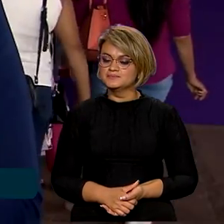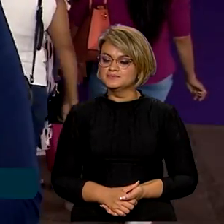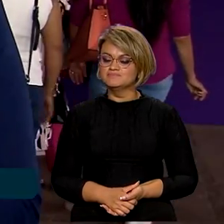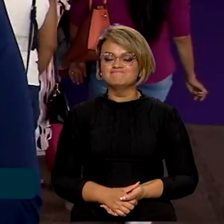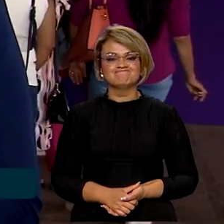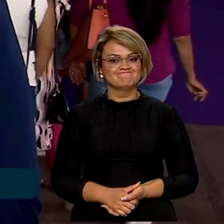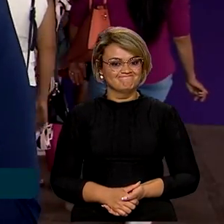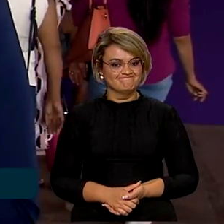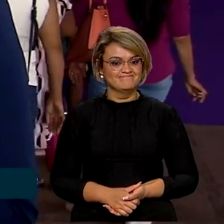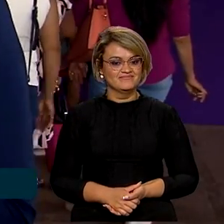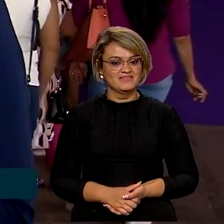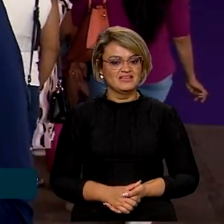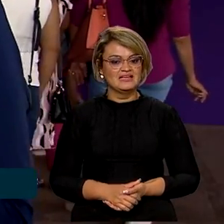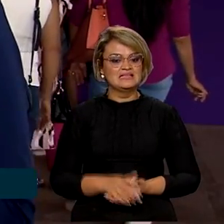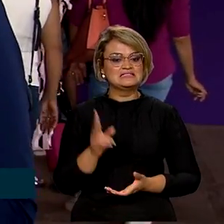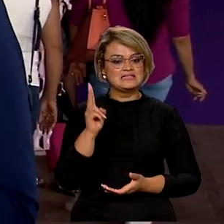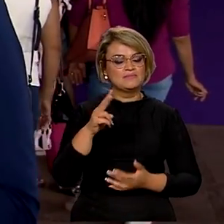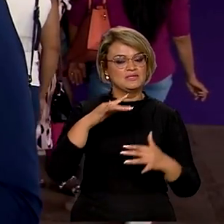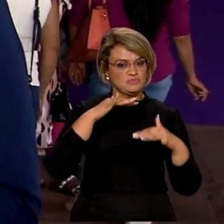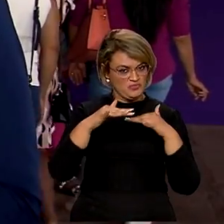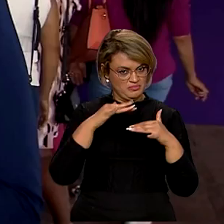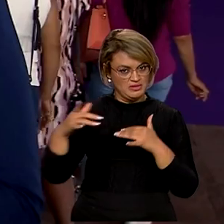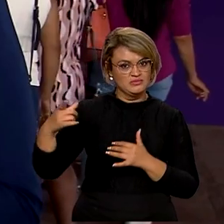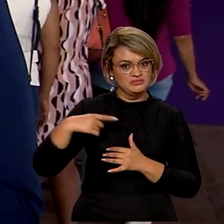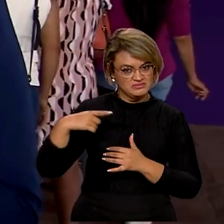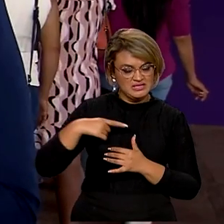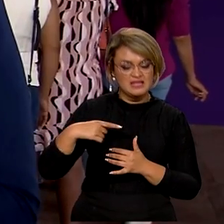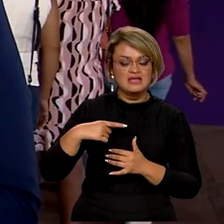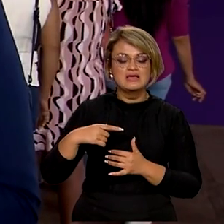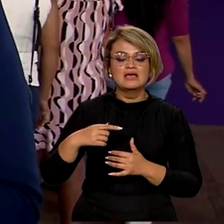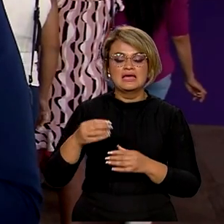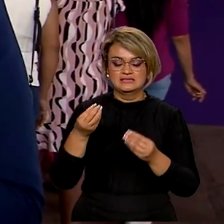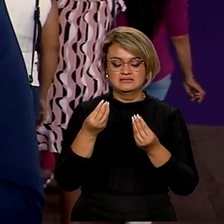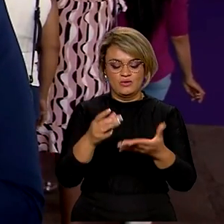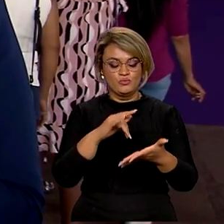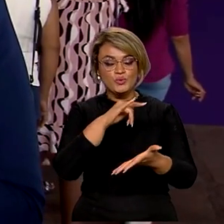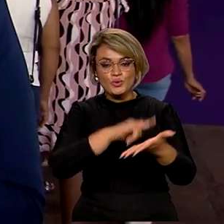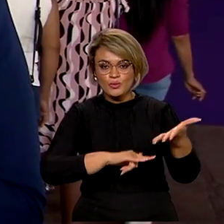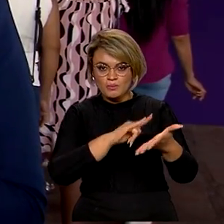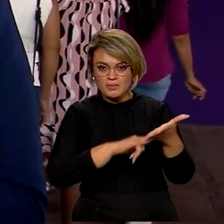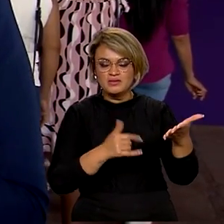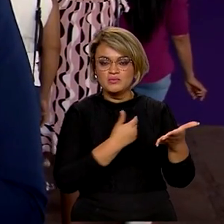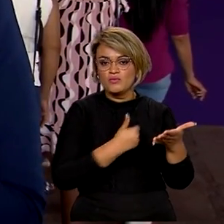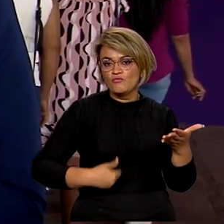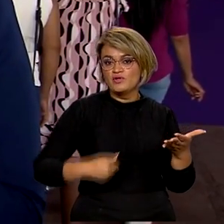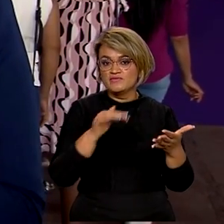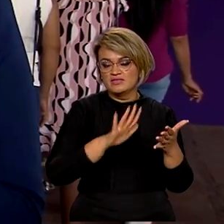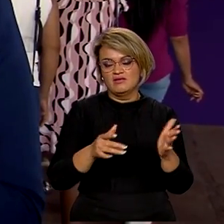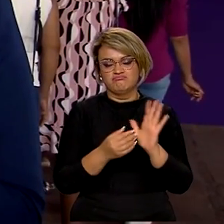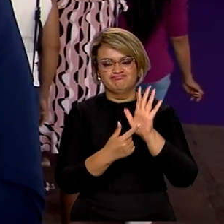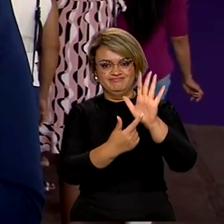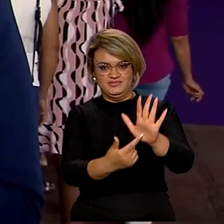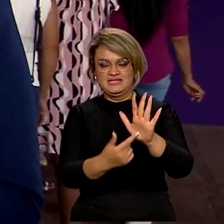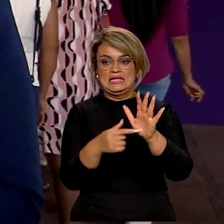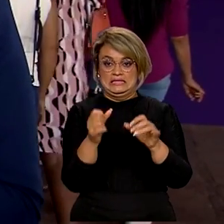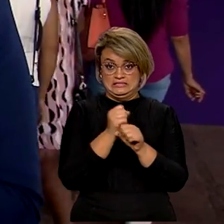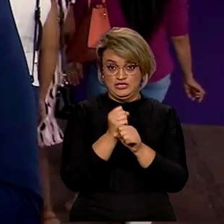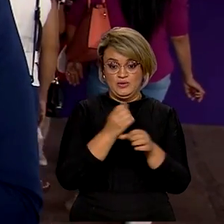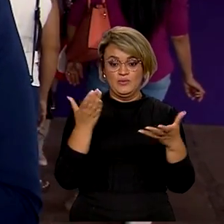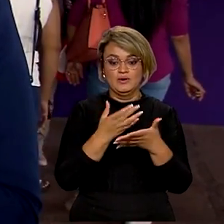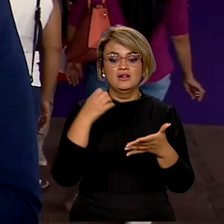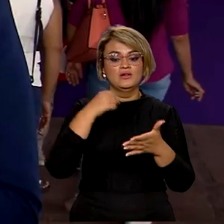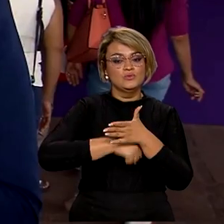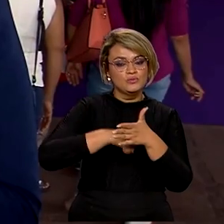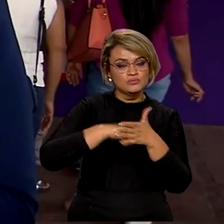A cada edição, a Marcha das Margaridas entrega um documento para o governo federal. Este ano, as reivindicações